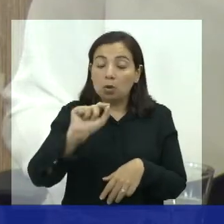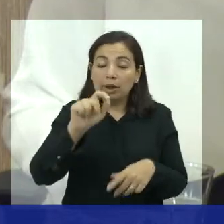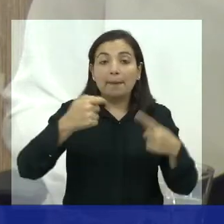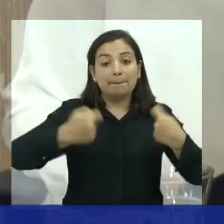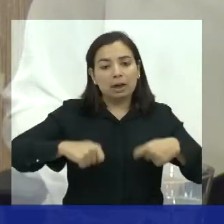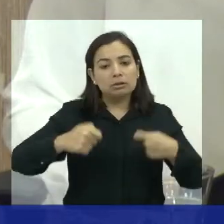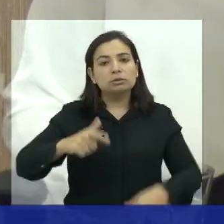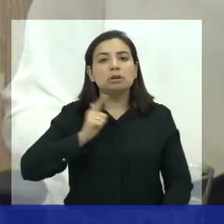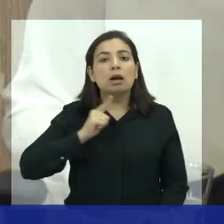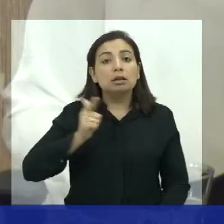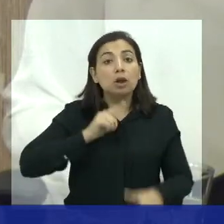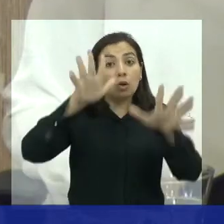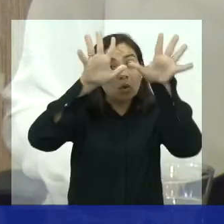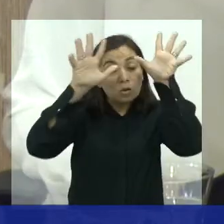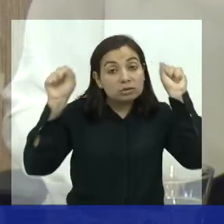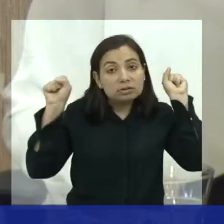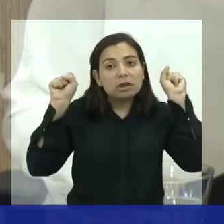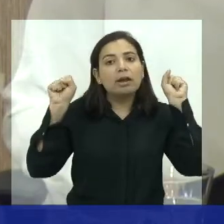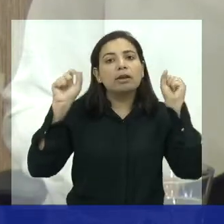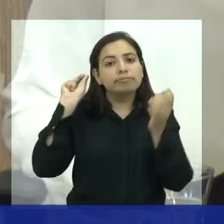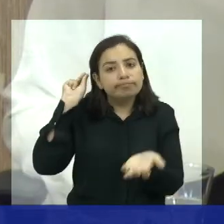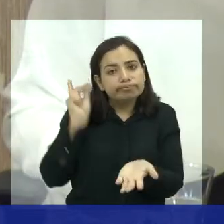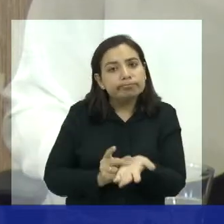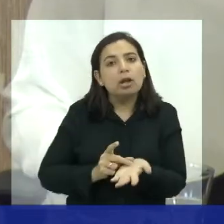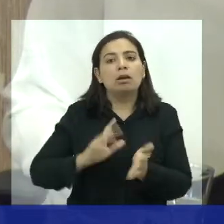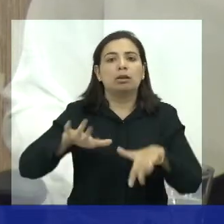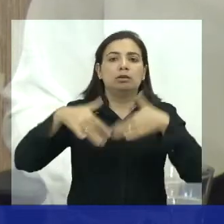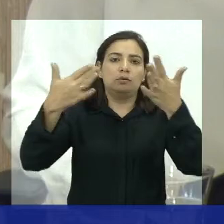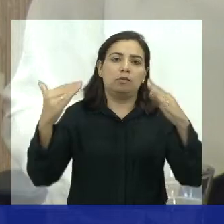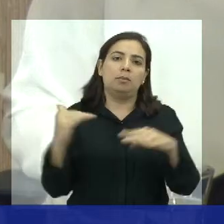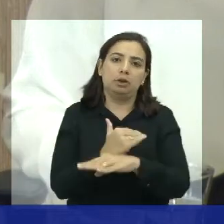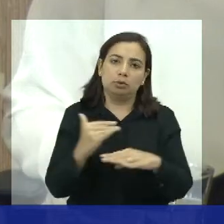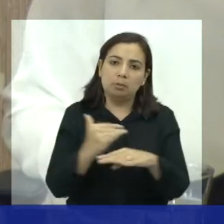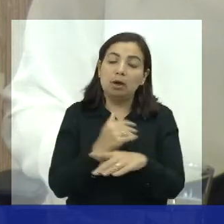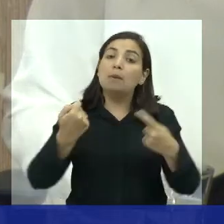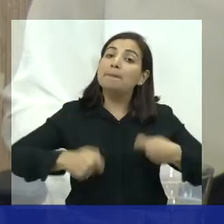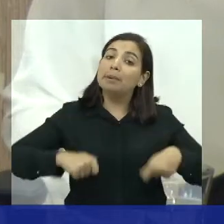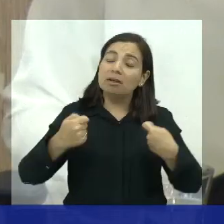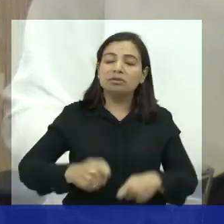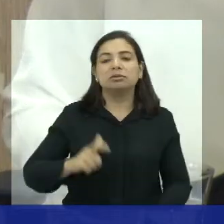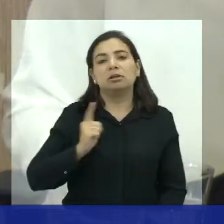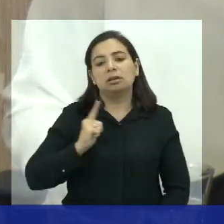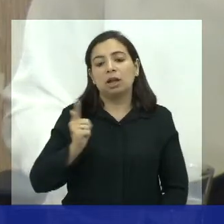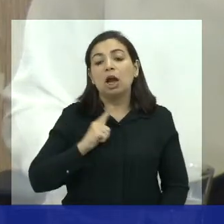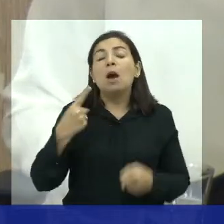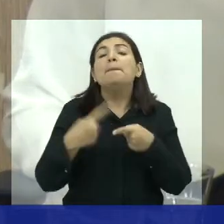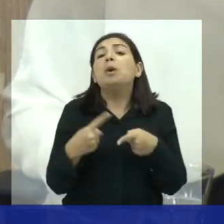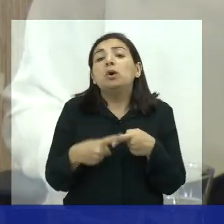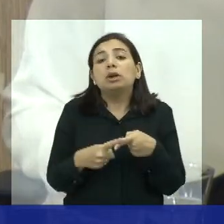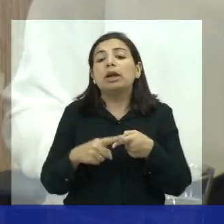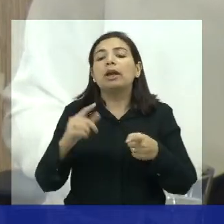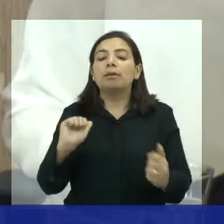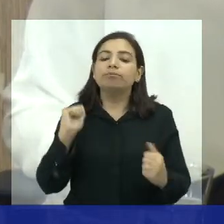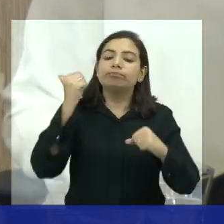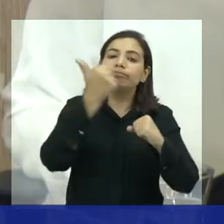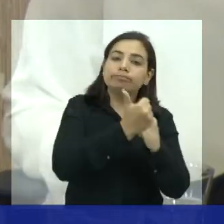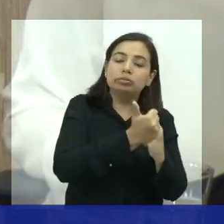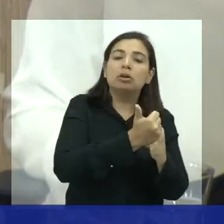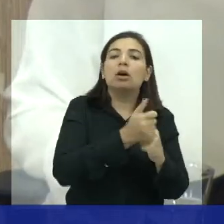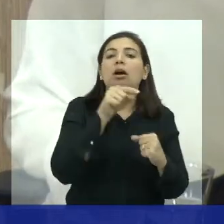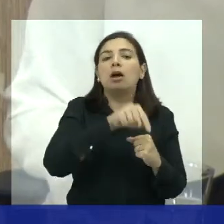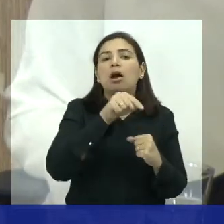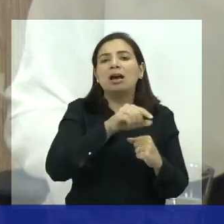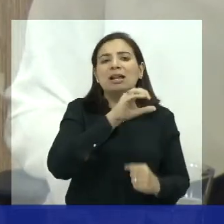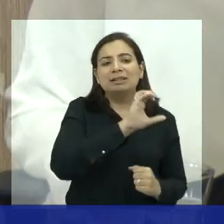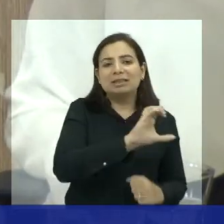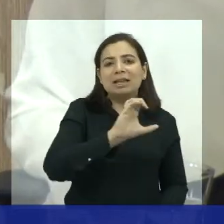instituído o Conselho Municipal de Desenvolvimento Urbano, certo? Para que ela se substitua à CPPD,